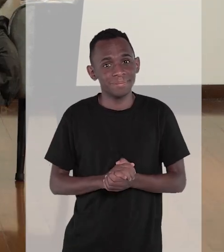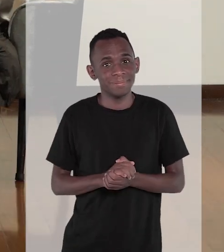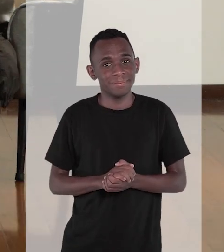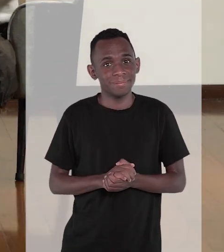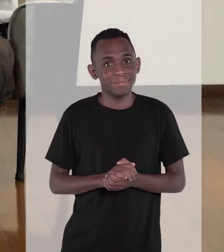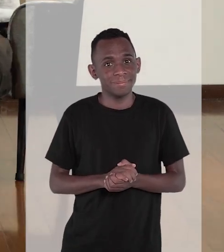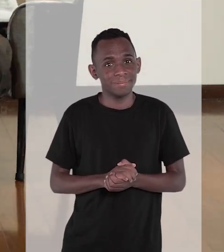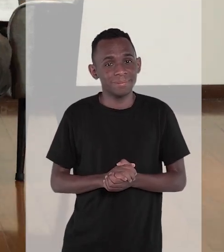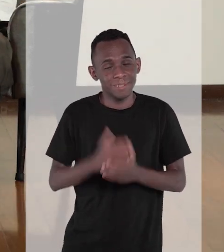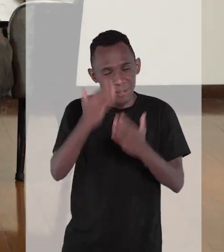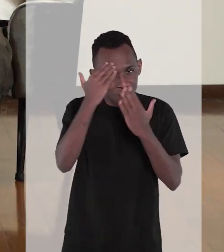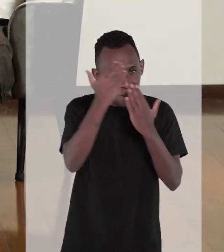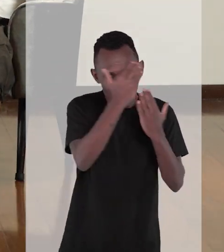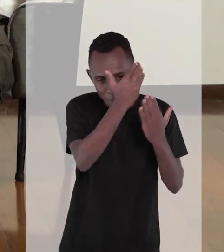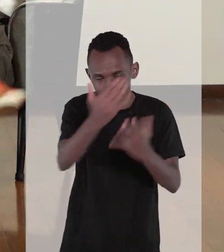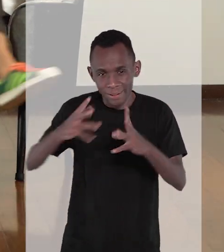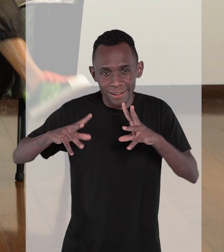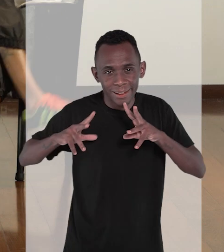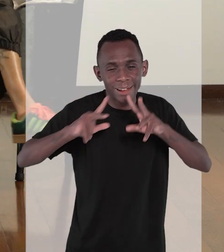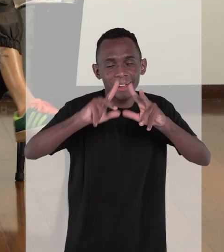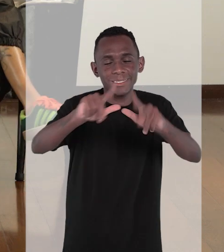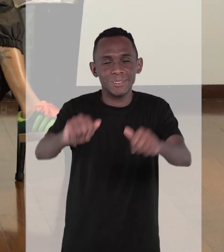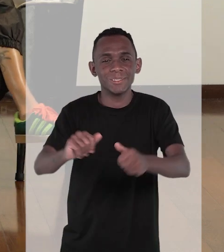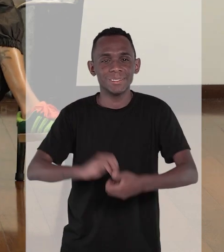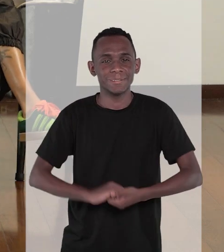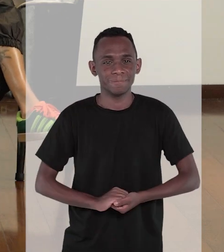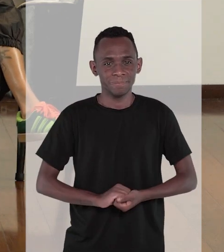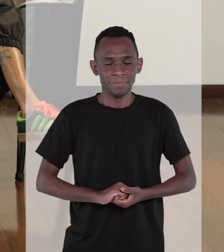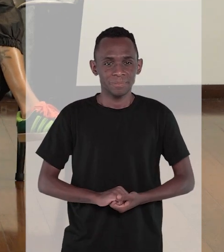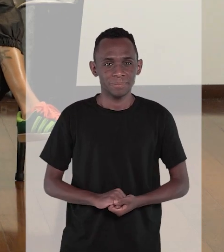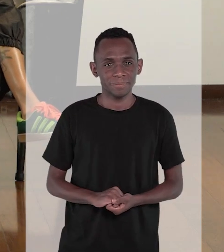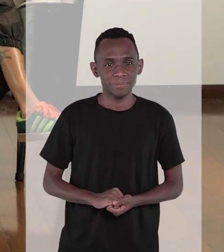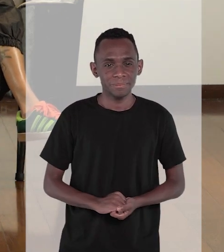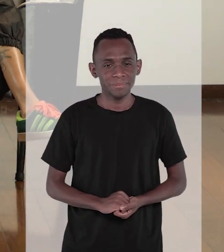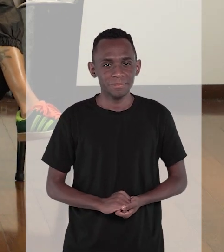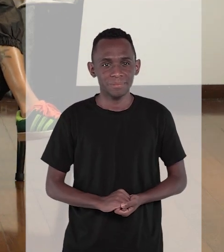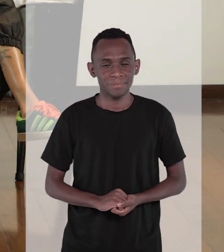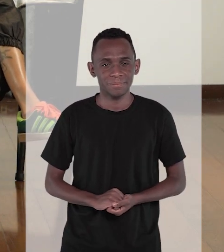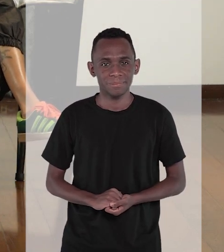Sai da reta. É isso aí, muito obrigado. Obrigado, por tudo, gente. Até já. Tudo.